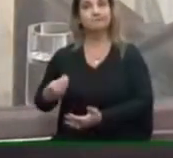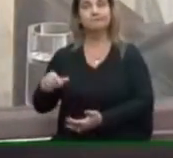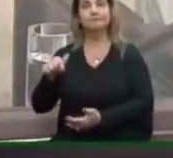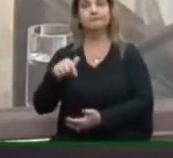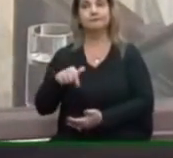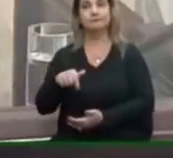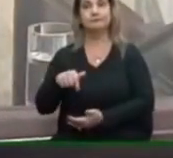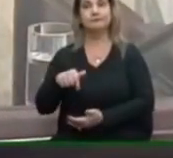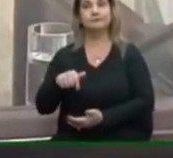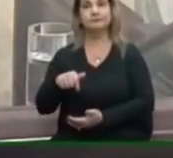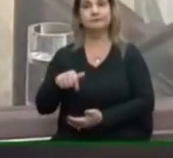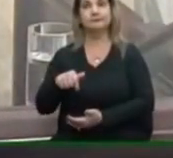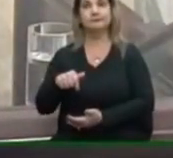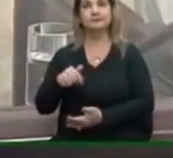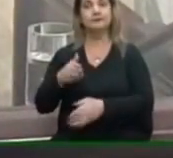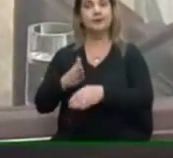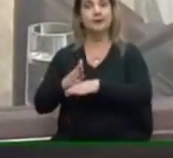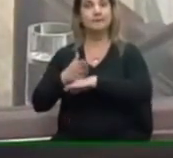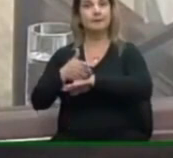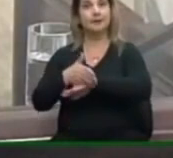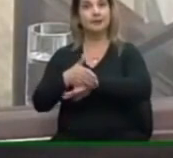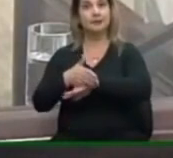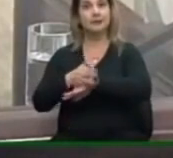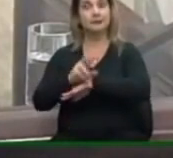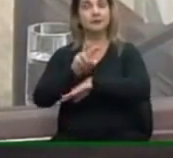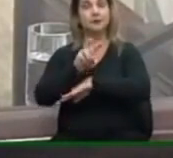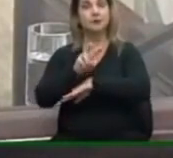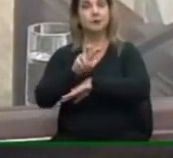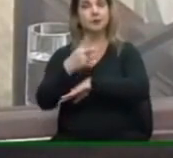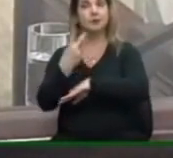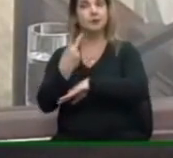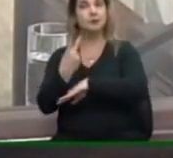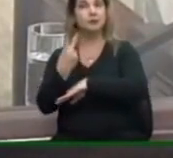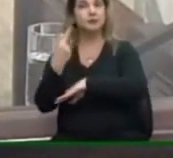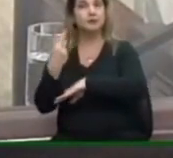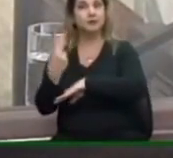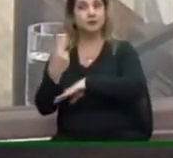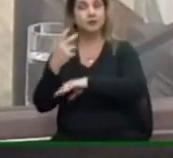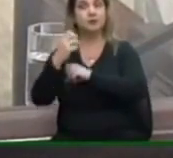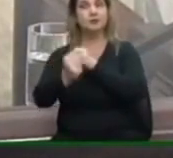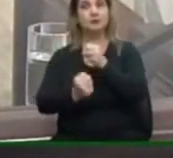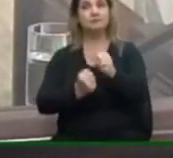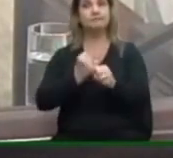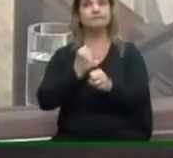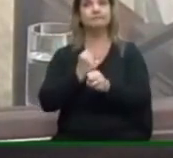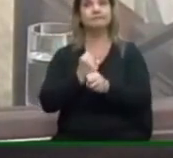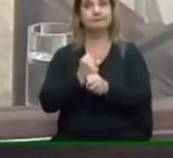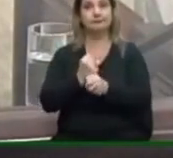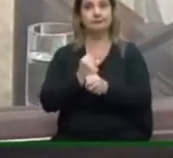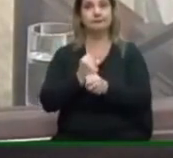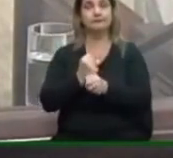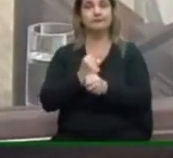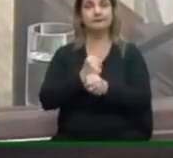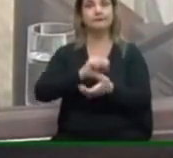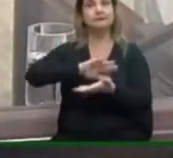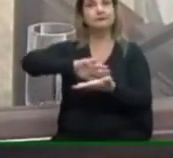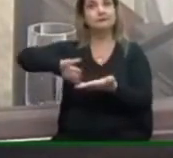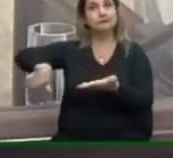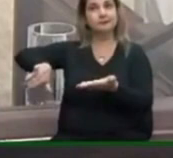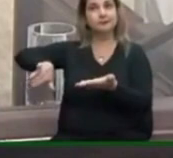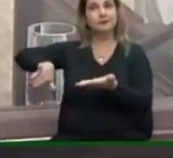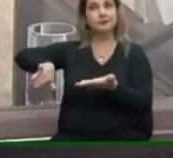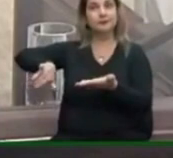aqui o e passamos por 522 anos de extermínio